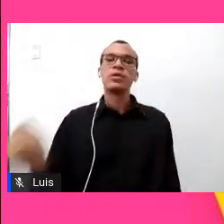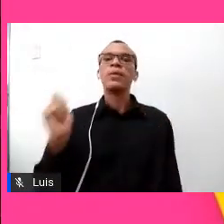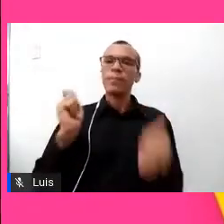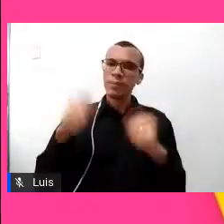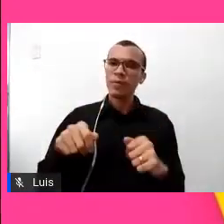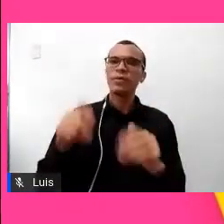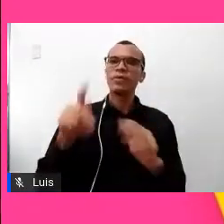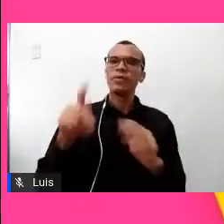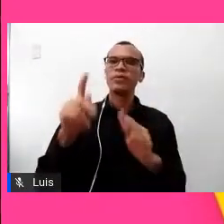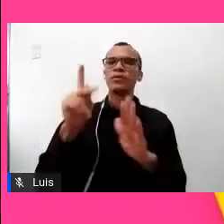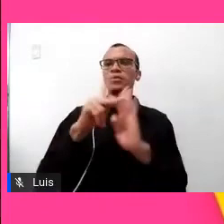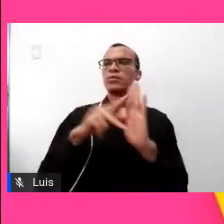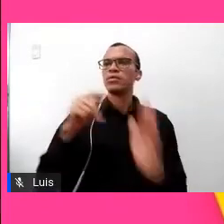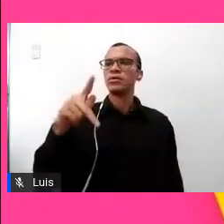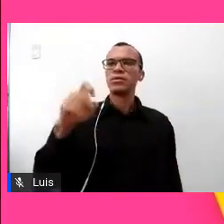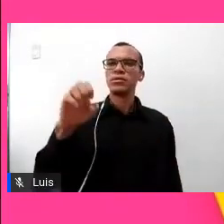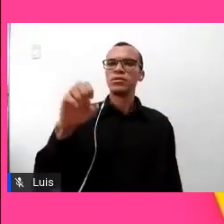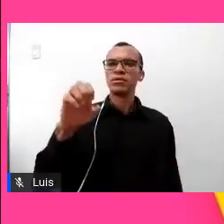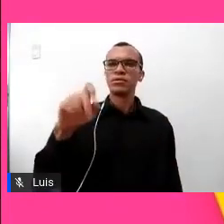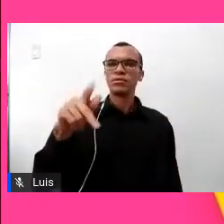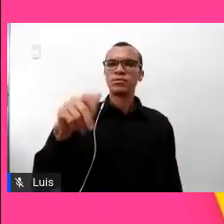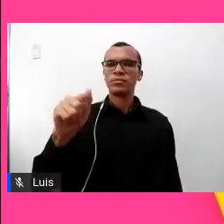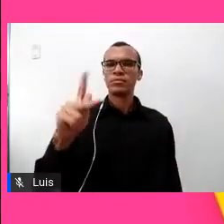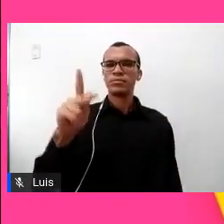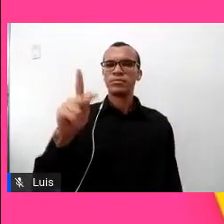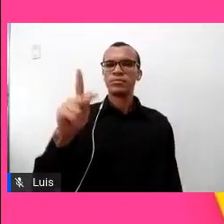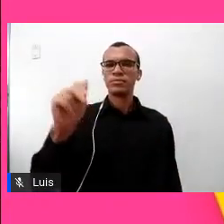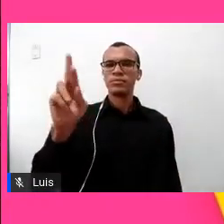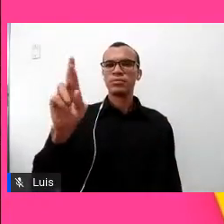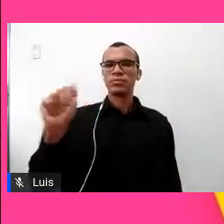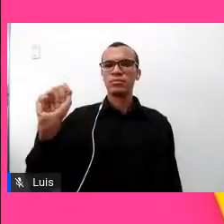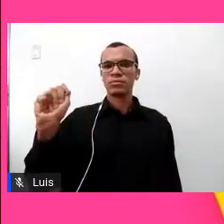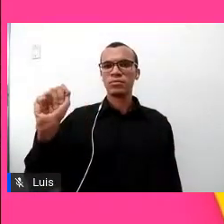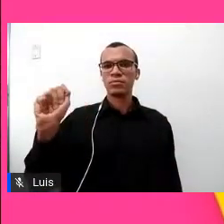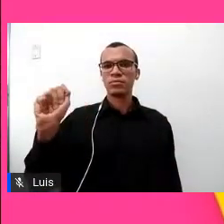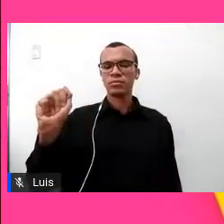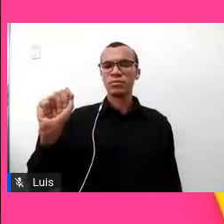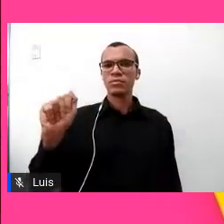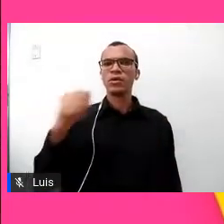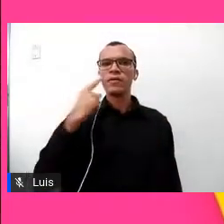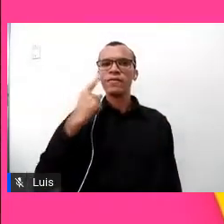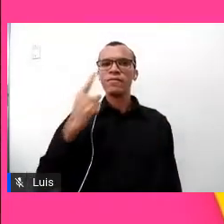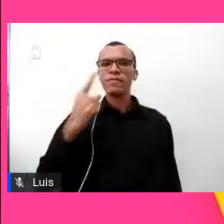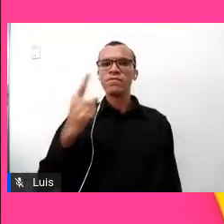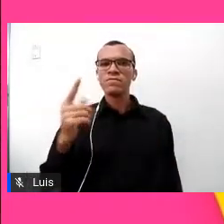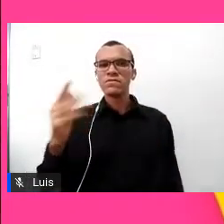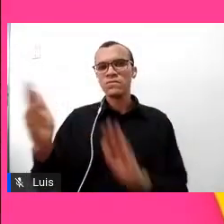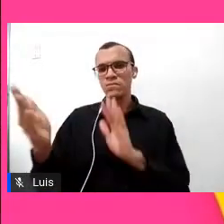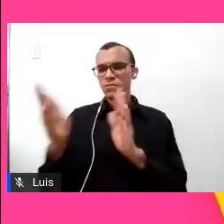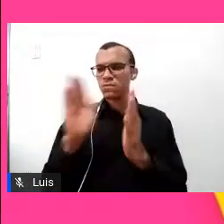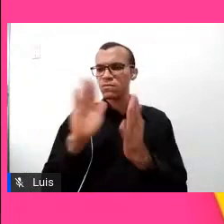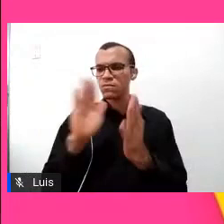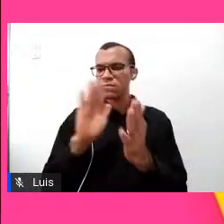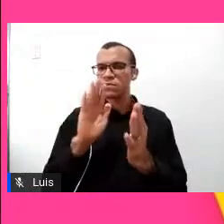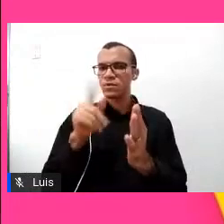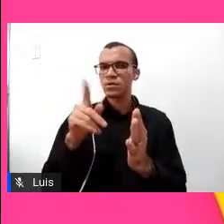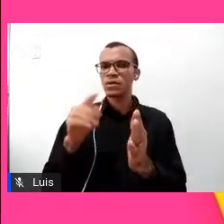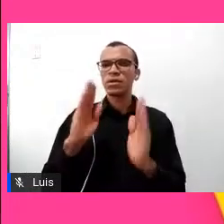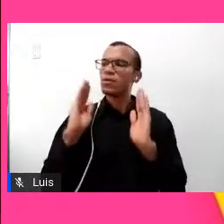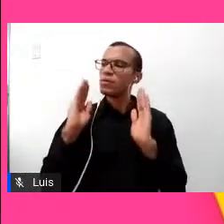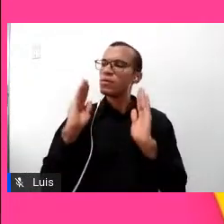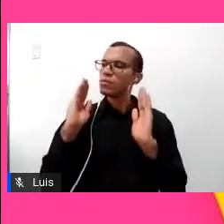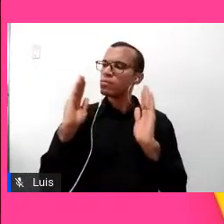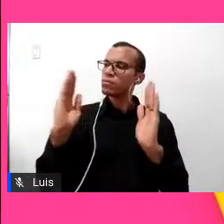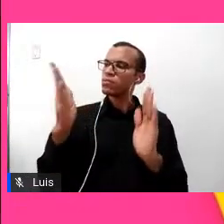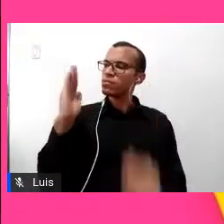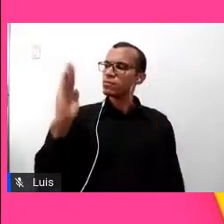virar ele de lado, e vocês podem ver exatamente a parede que eu estou me referindo, ó. É essa